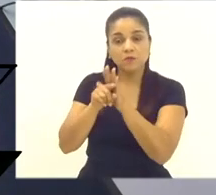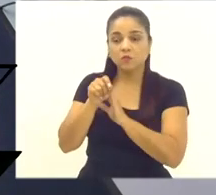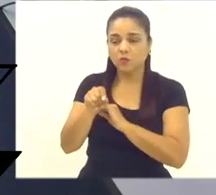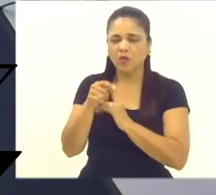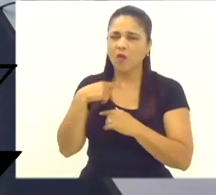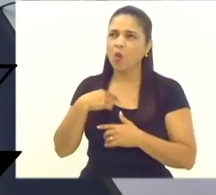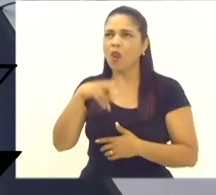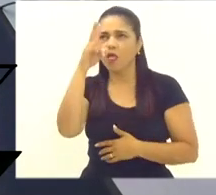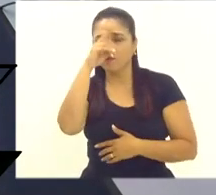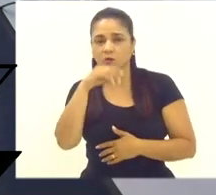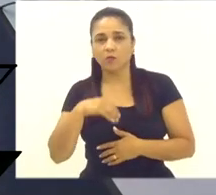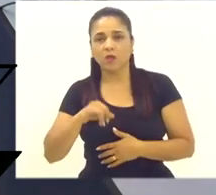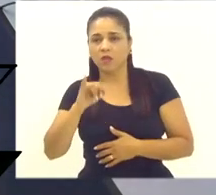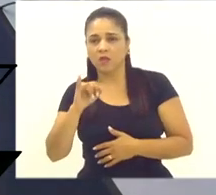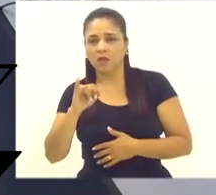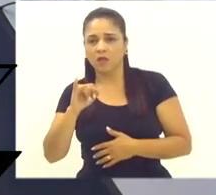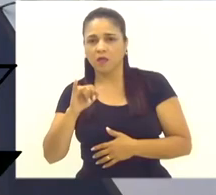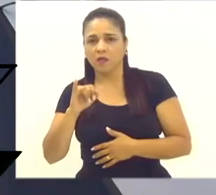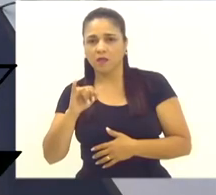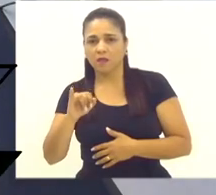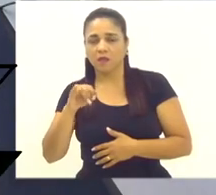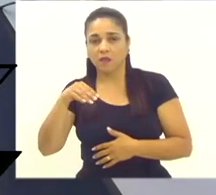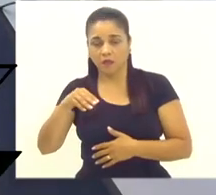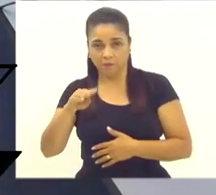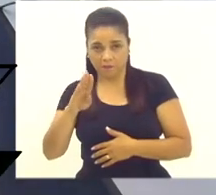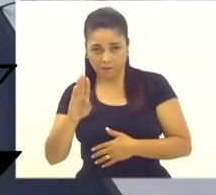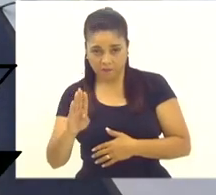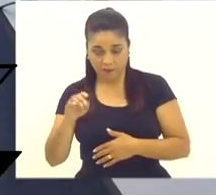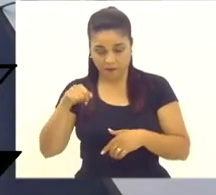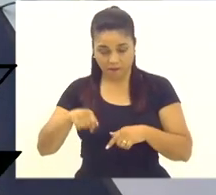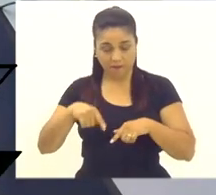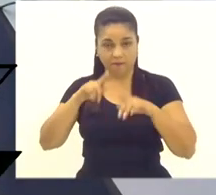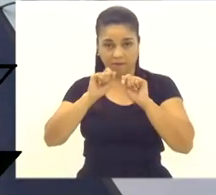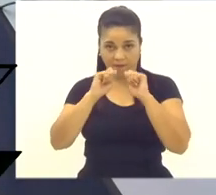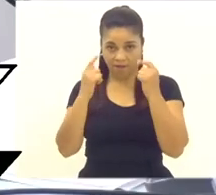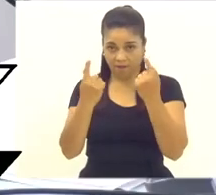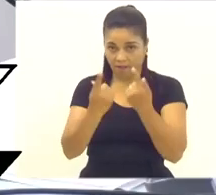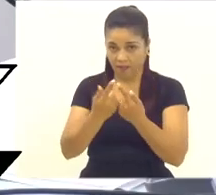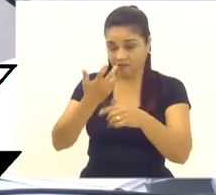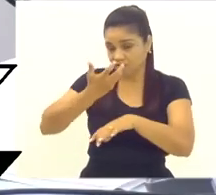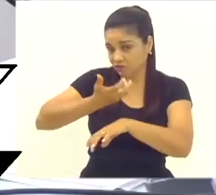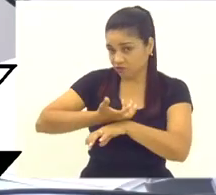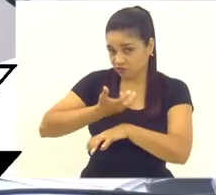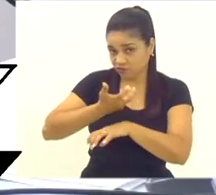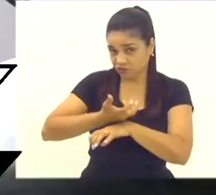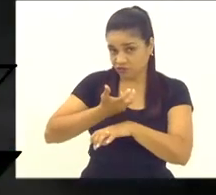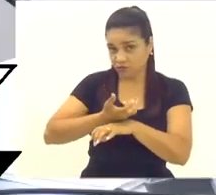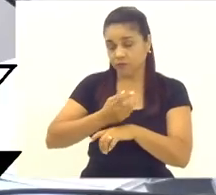MB aqui na alerj em uma das disciplinas eu